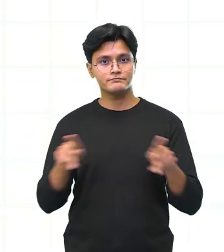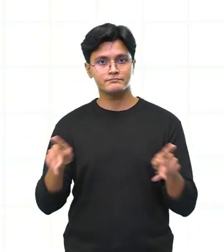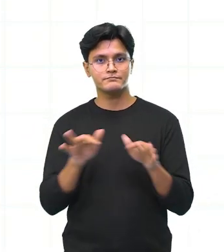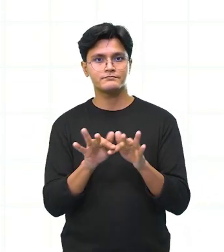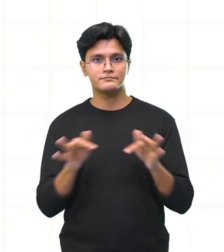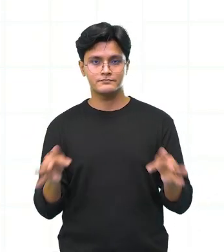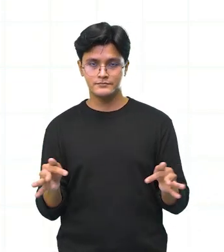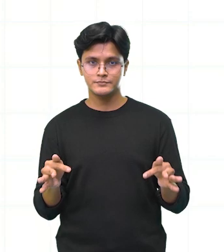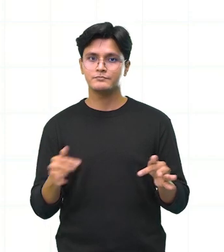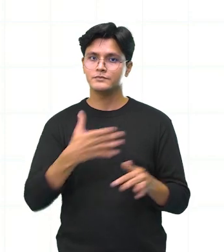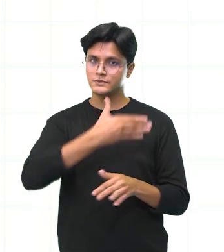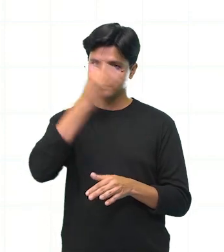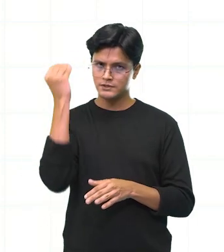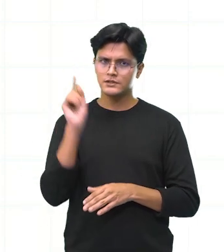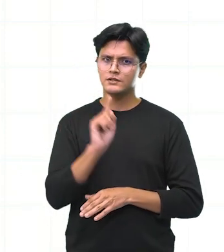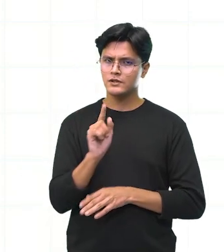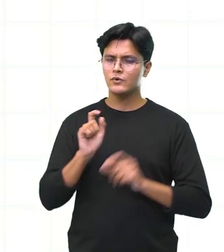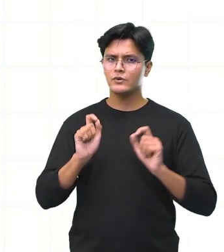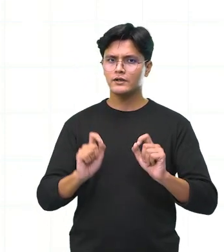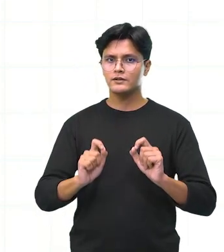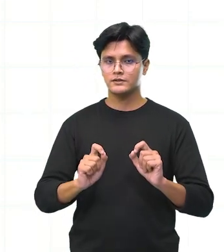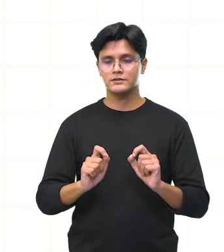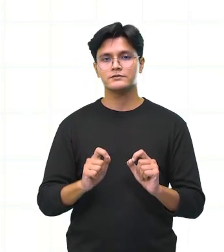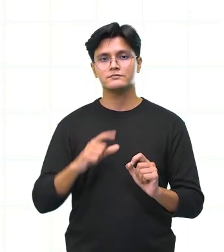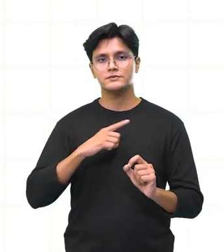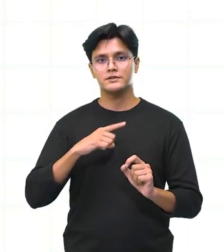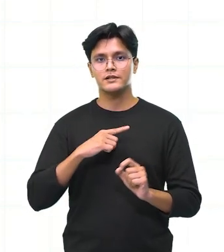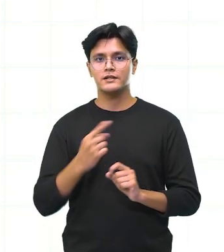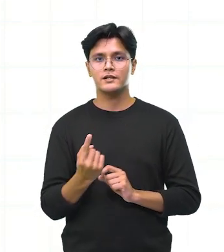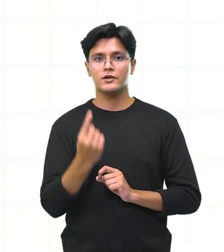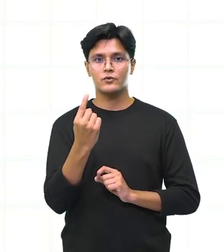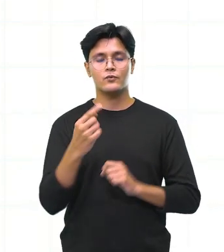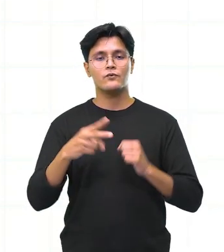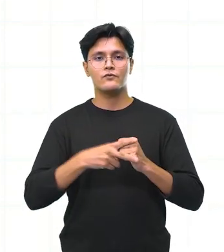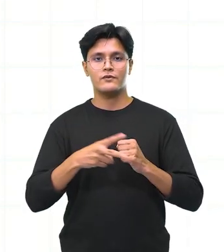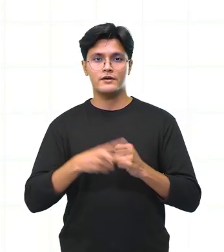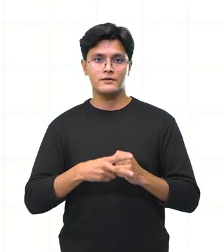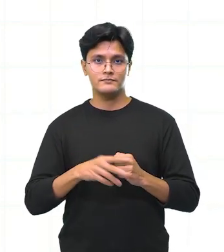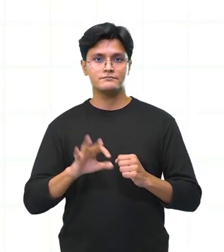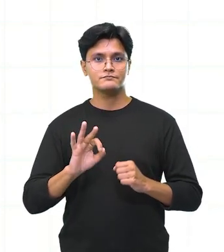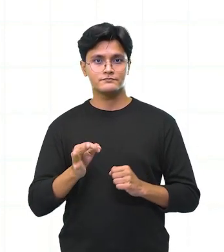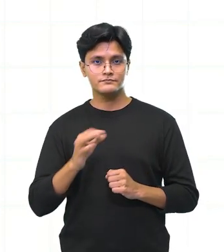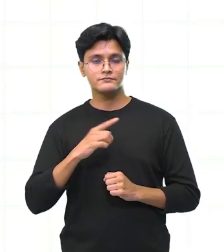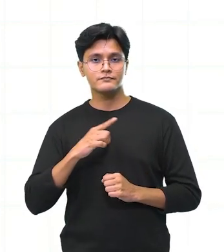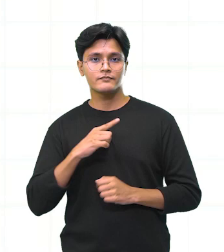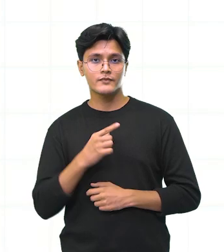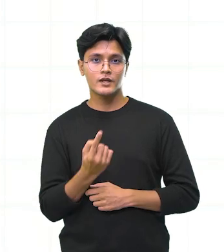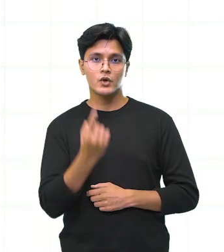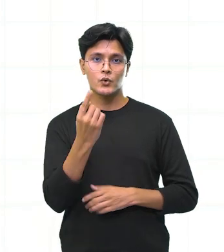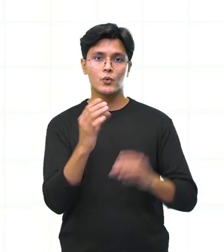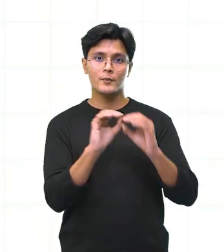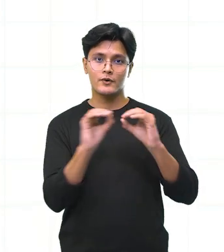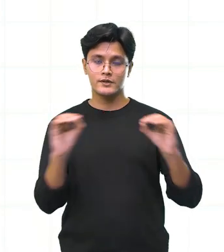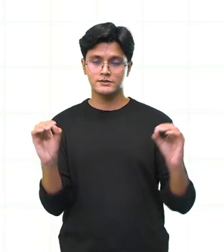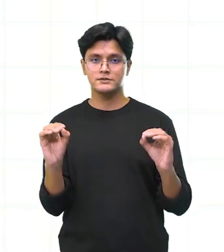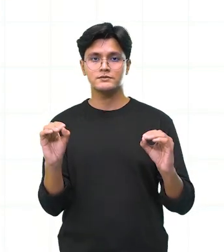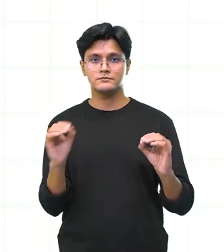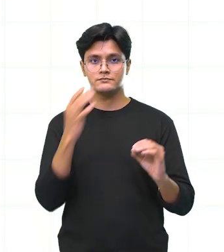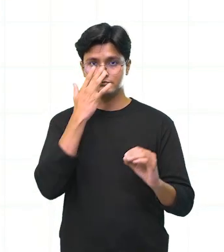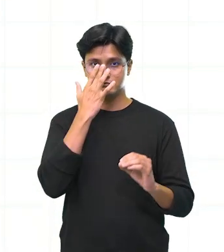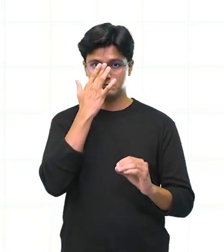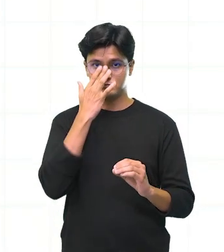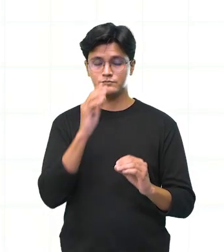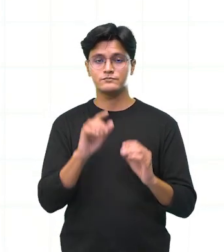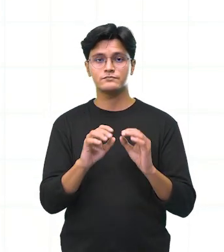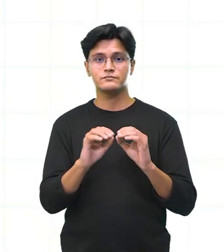não esqueça, se eu tenho um verbo, né, eu vou ter uma oração